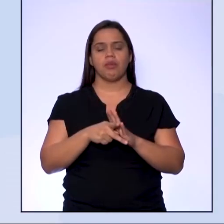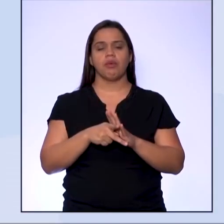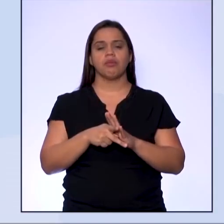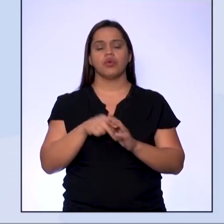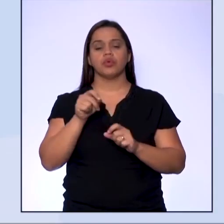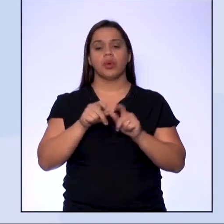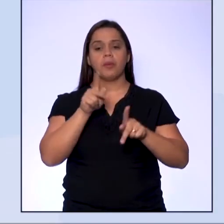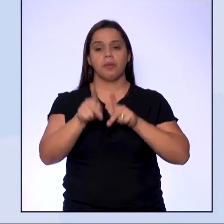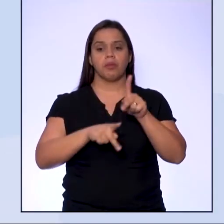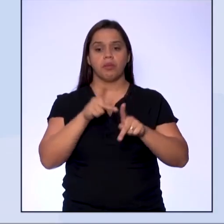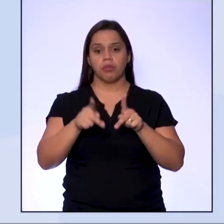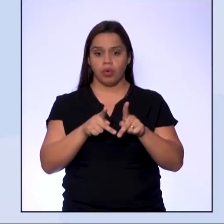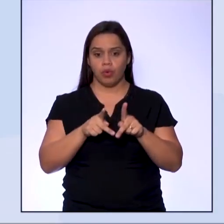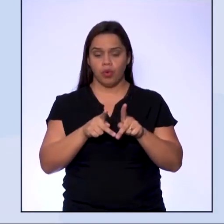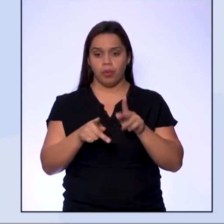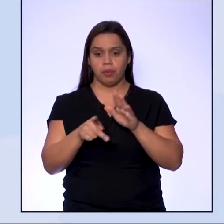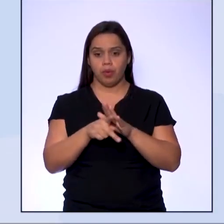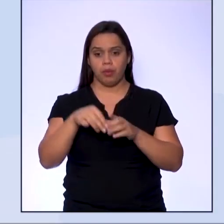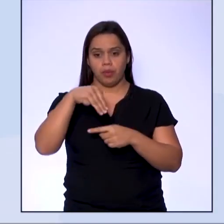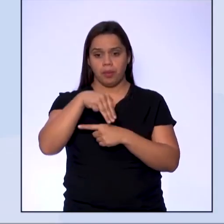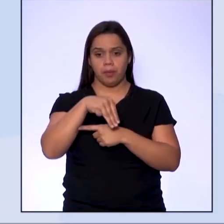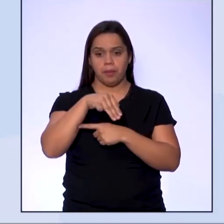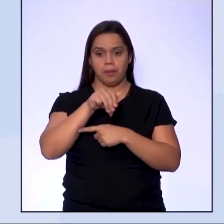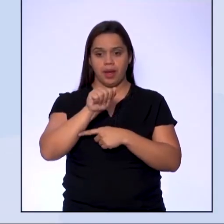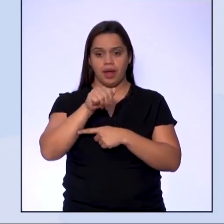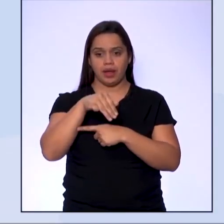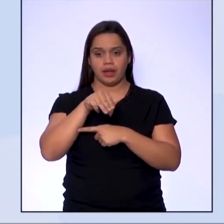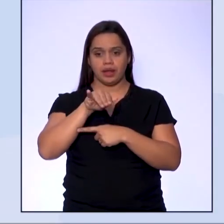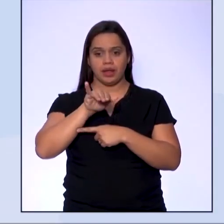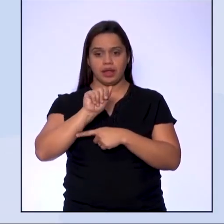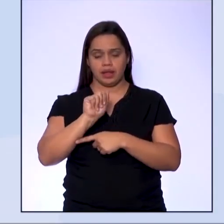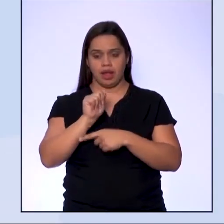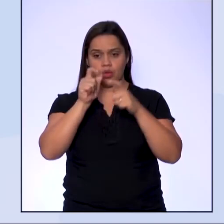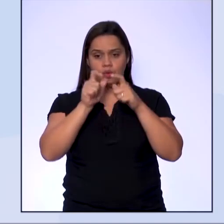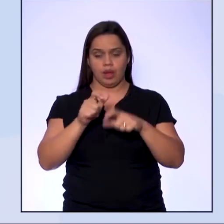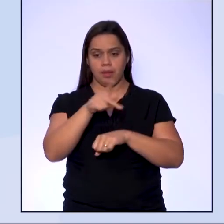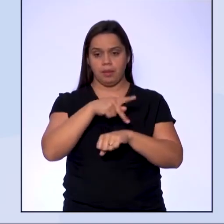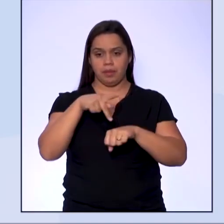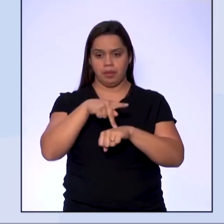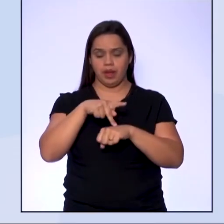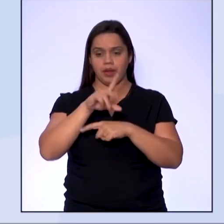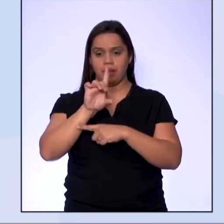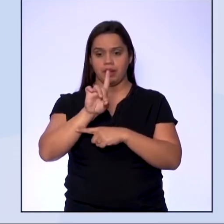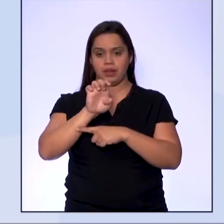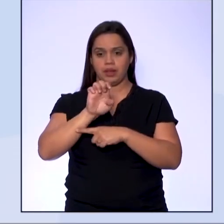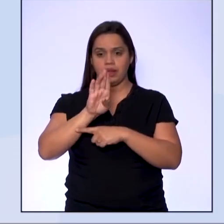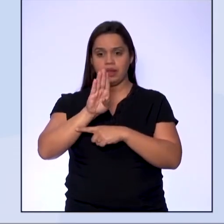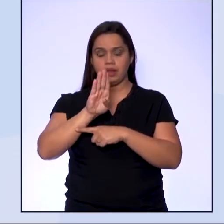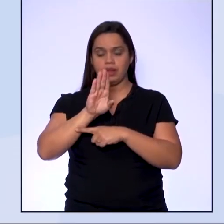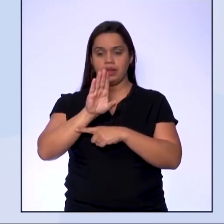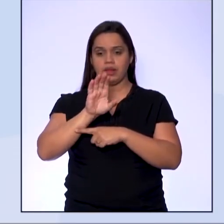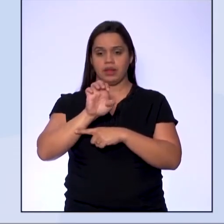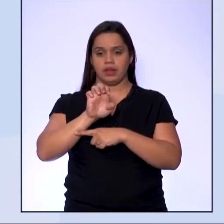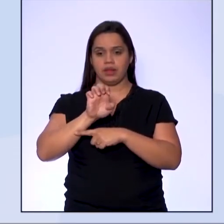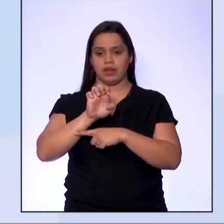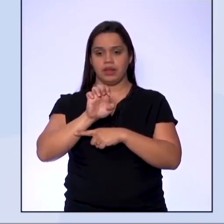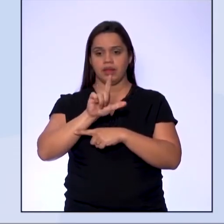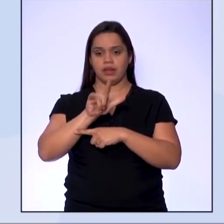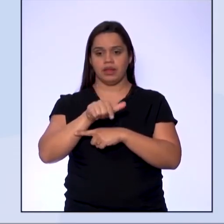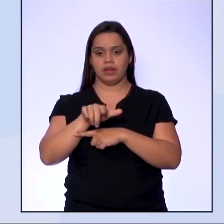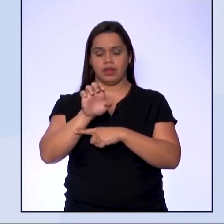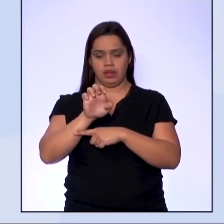Tupinambá, pelo próprio nome, já daria para perceber, né, que eu citei os Tupinambás, né, que vivem aí na região aí do Brasil. Tudo